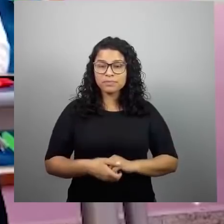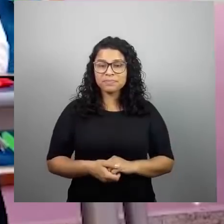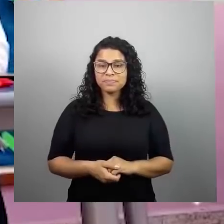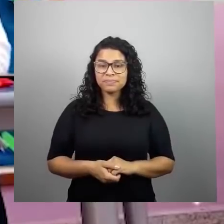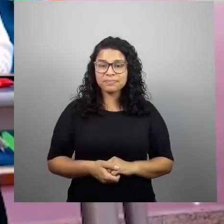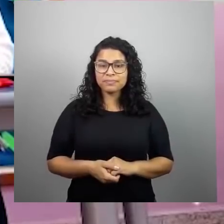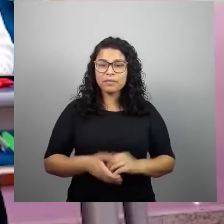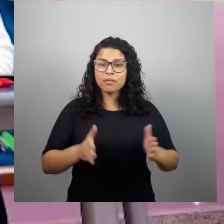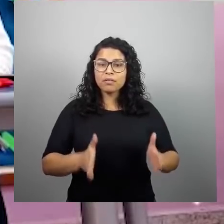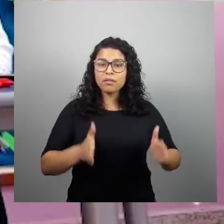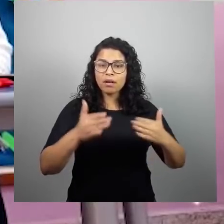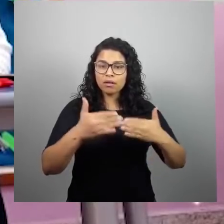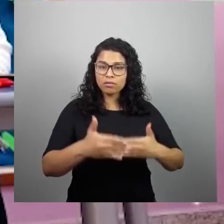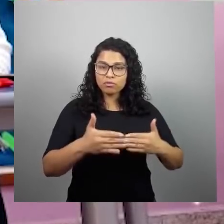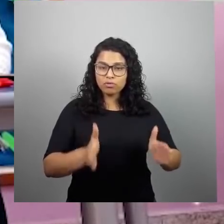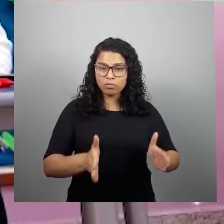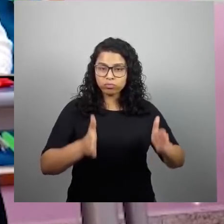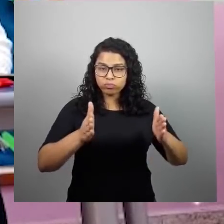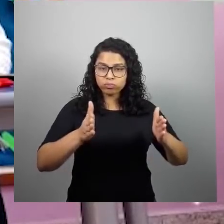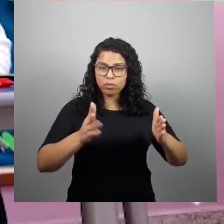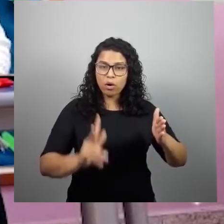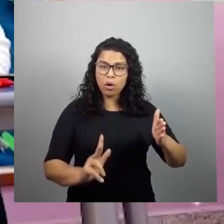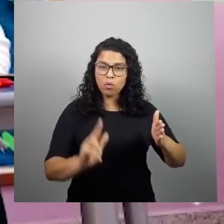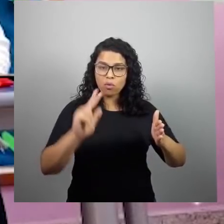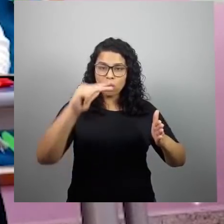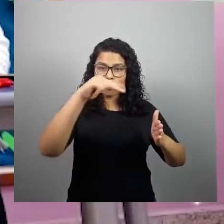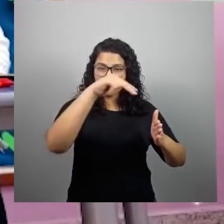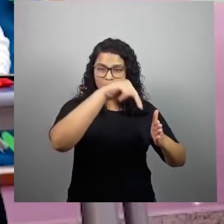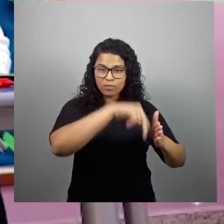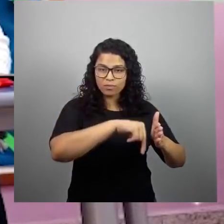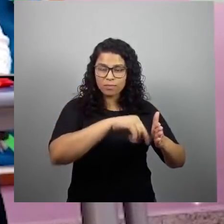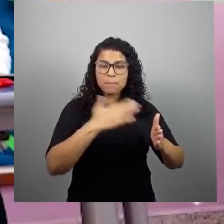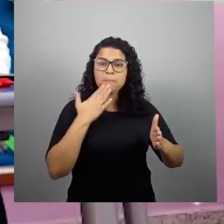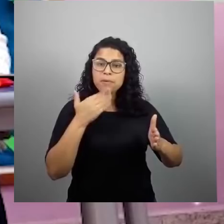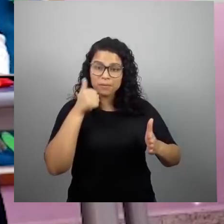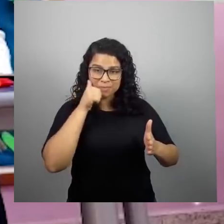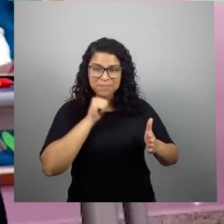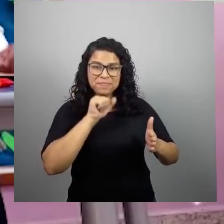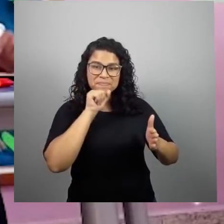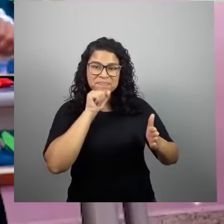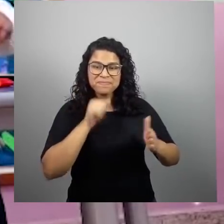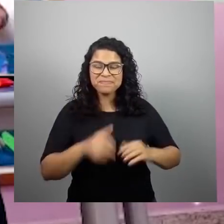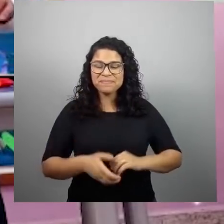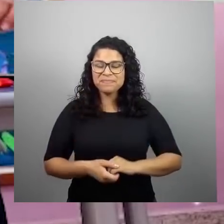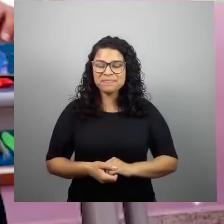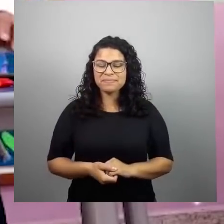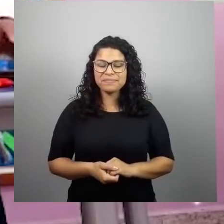uma caixa de papelão, que vamos recortar essa parte. Pede pra mamãe, tá?